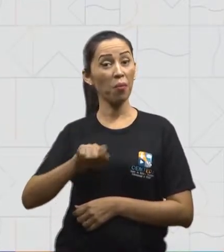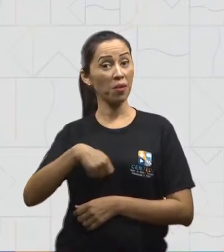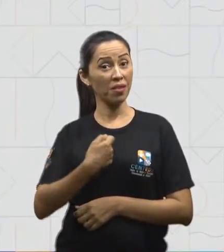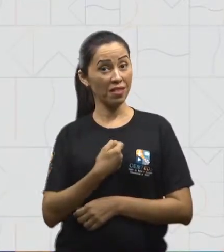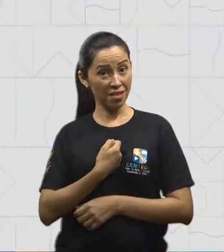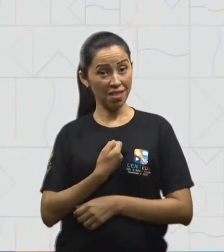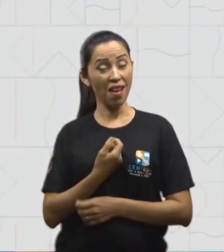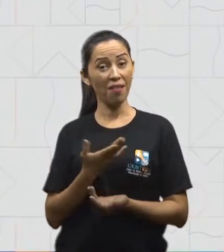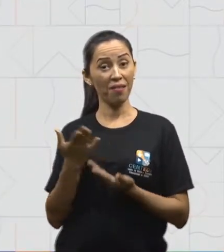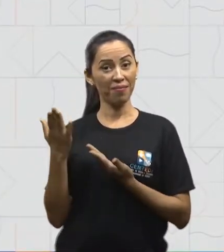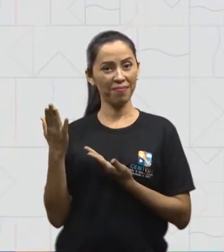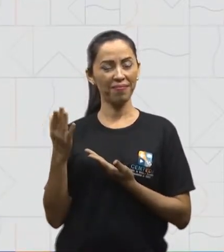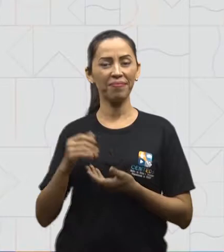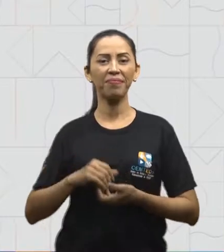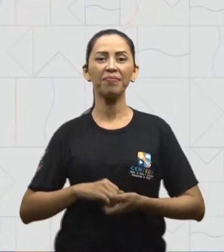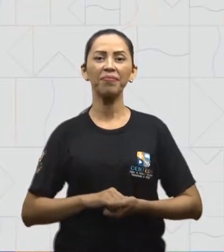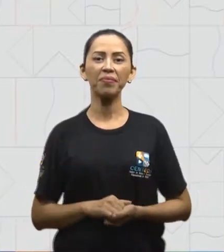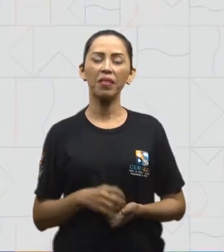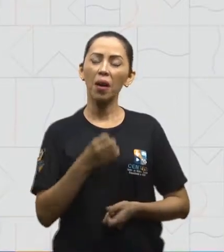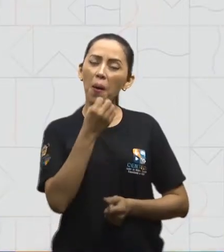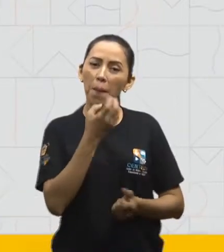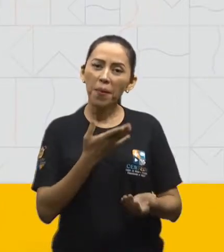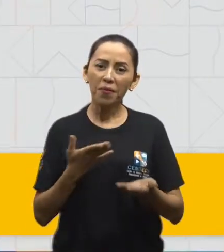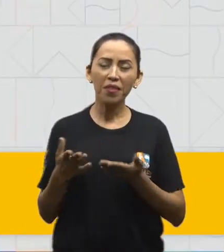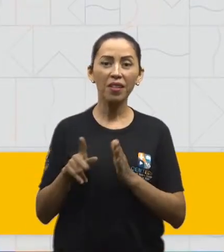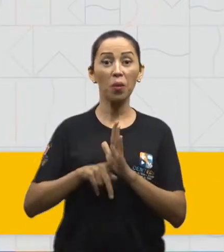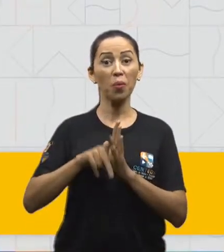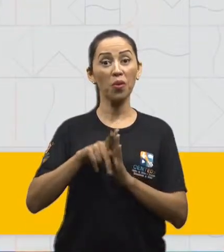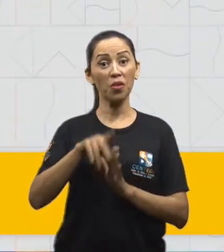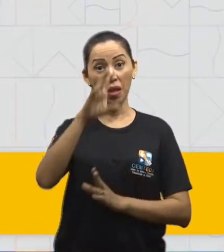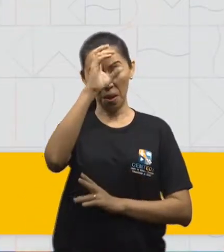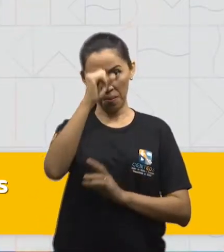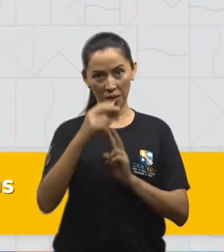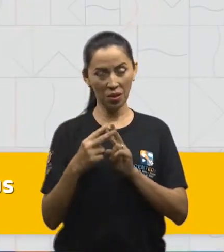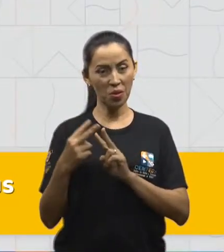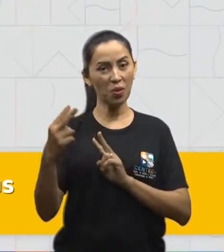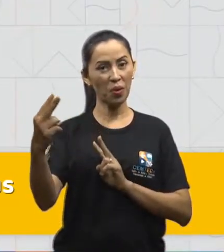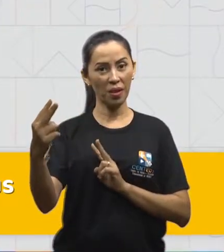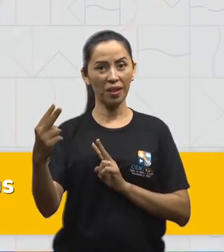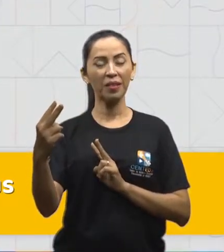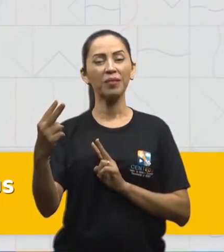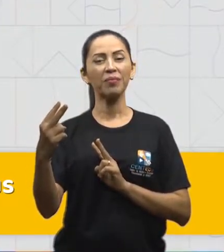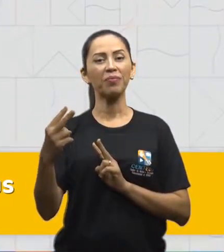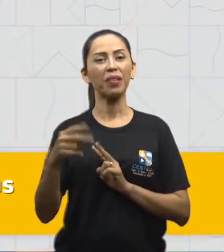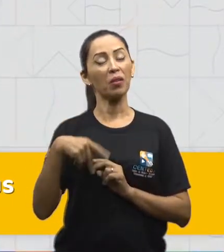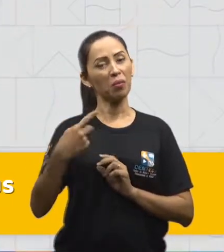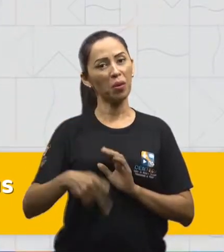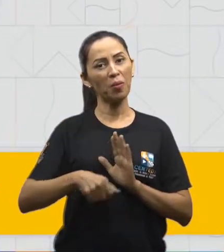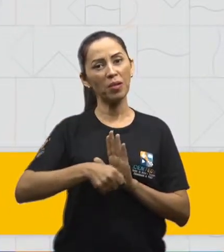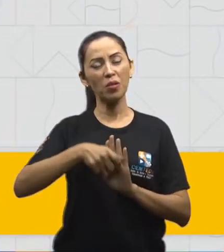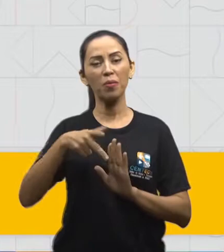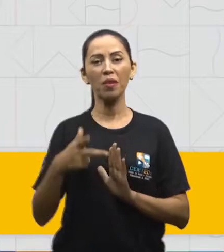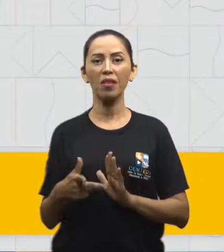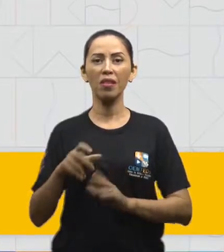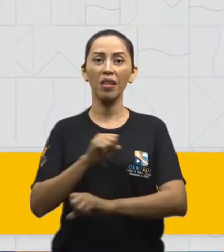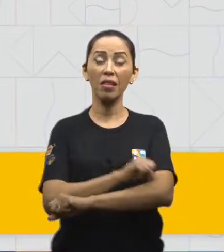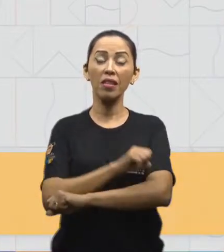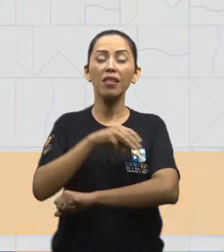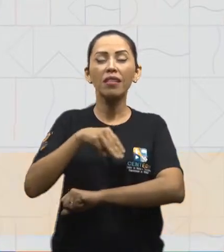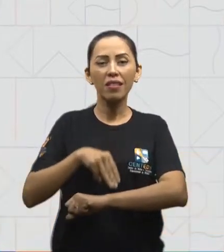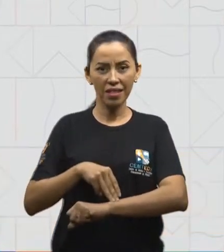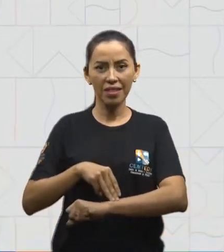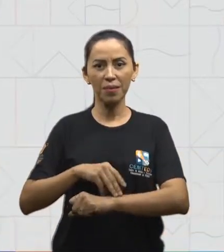comunidade surda. Bem-vindo ao projeto Aprender Além da Escola, do Centro de Mídias e